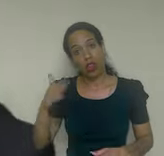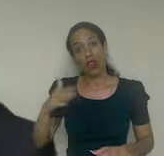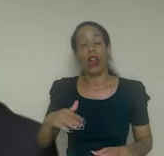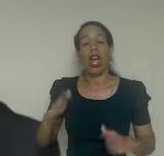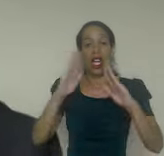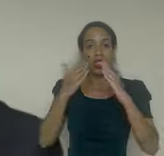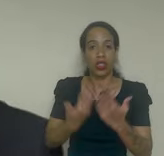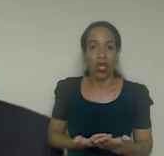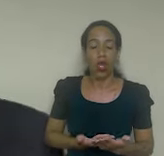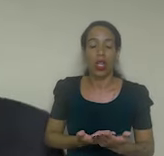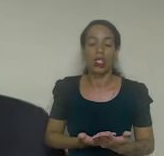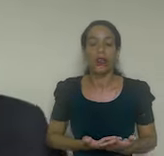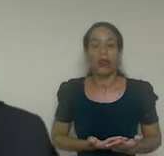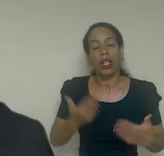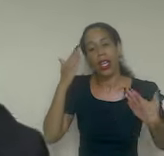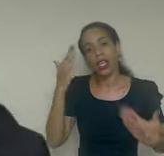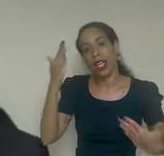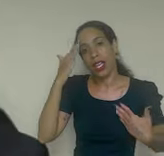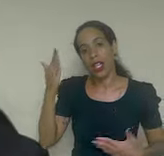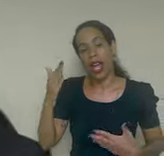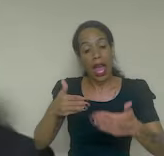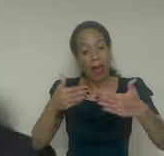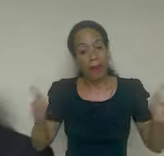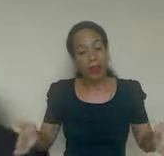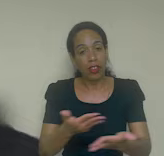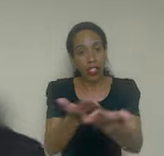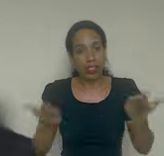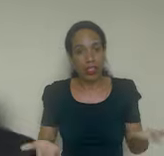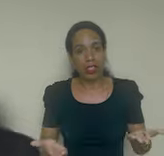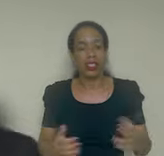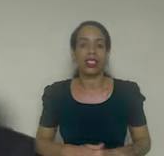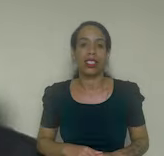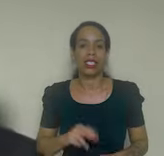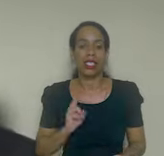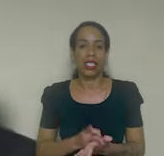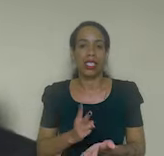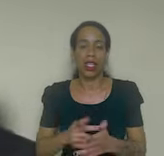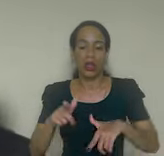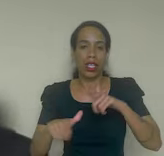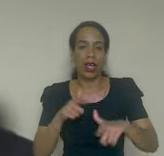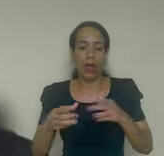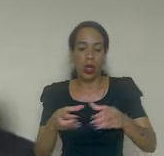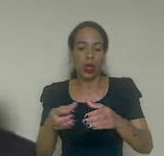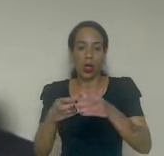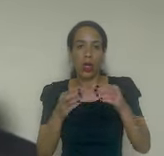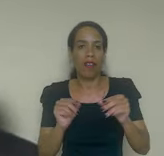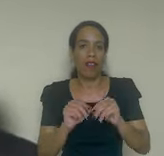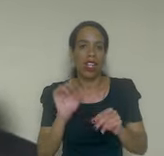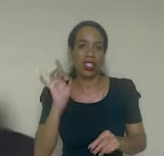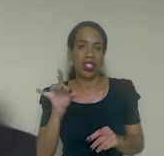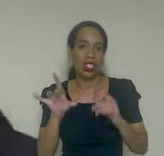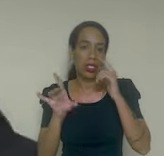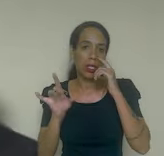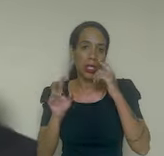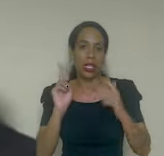escola, né, renova aqui os agradecimentos, estamos de portas abertas para vocês, né, esse trabalho em equipe, aqui a gente não faz nada